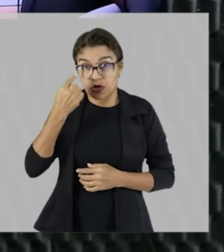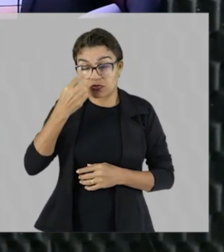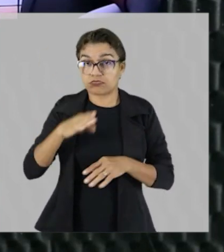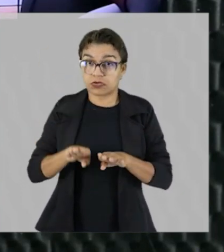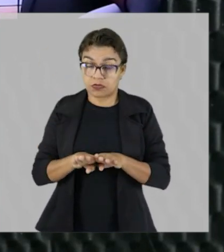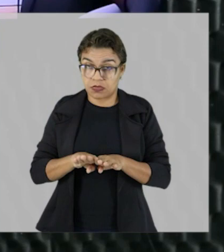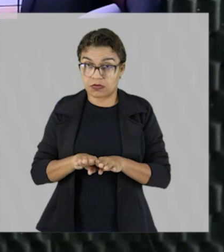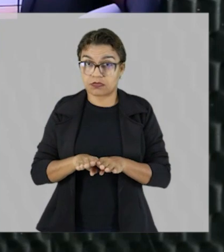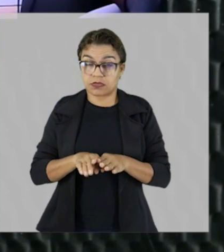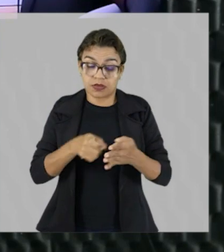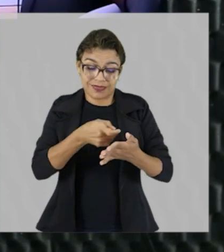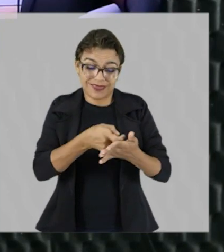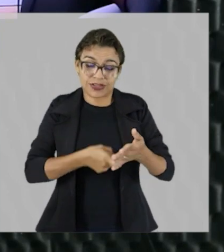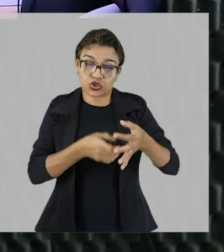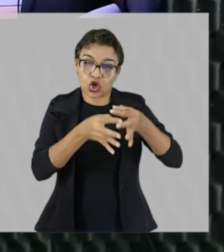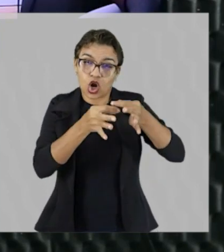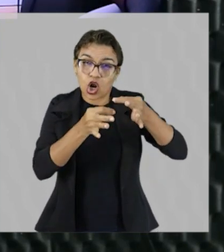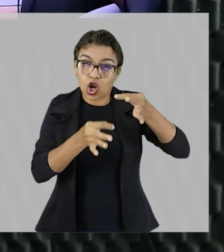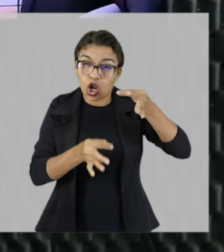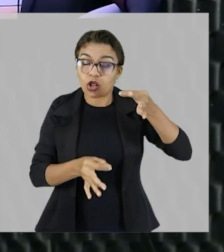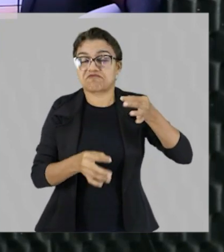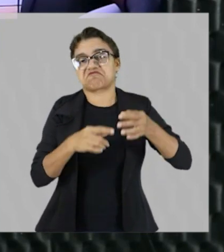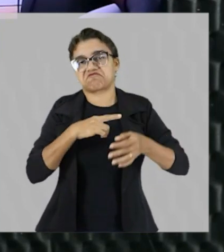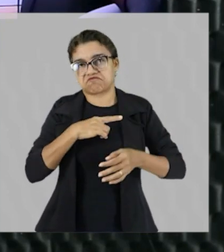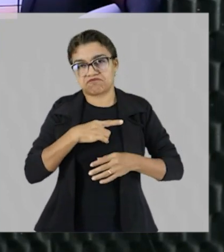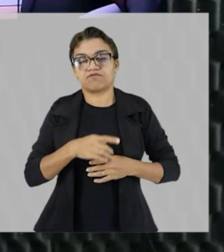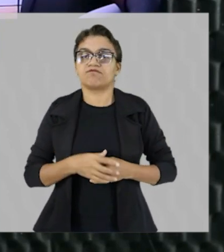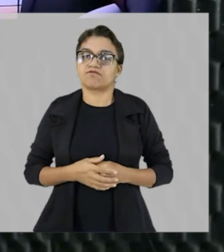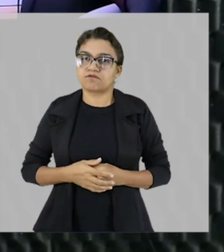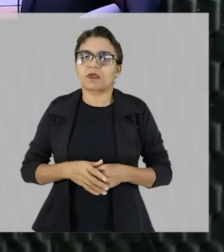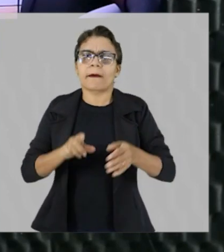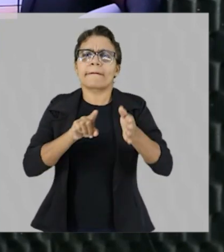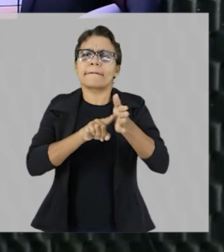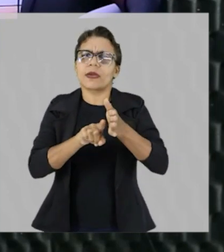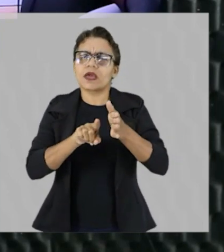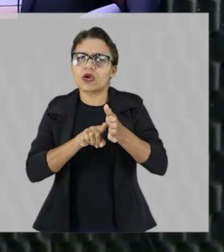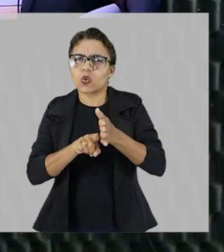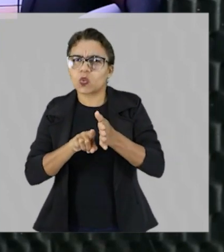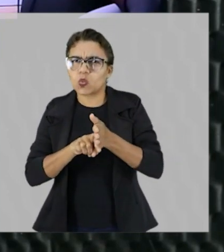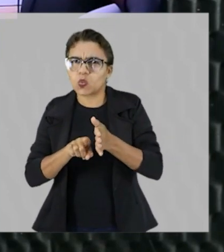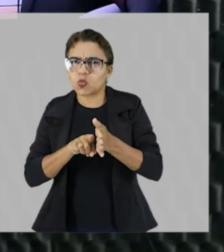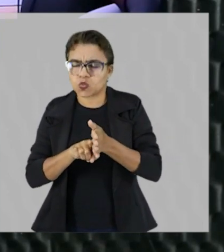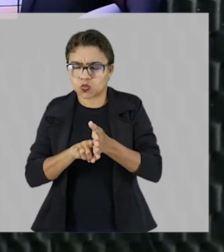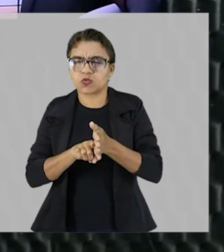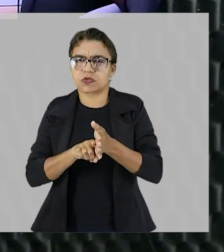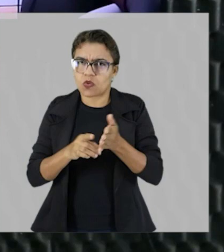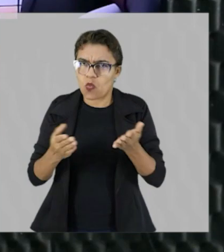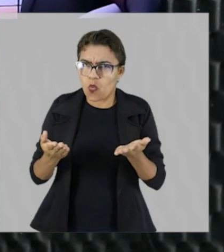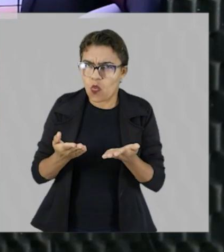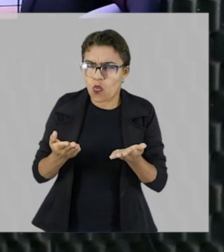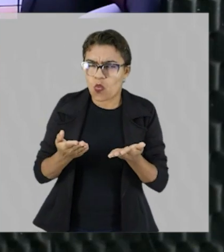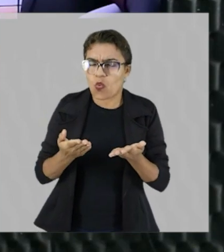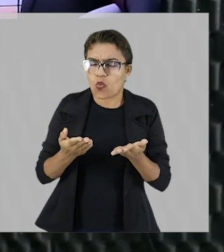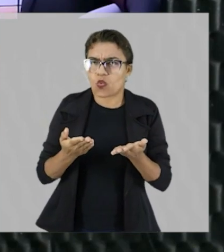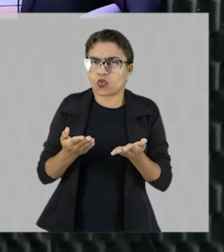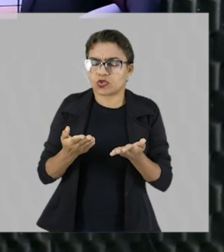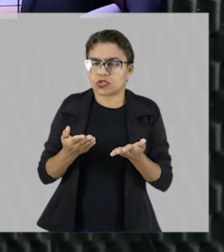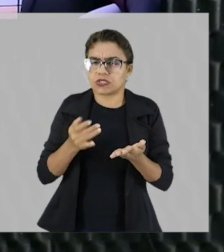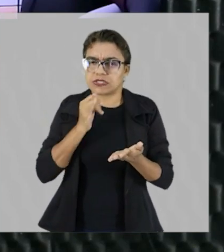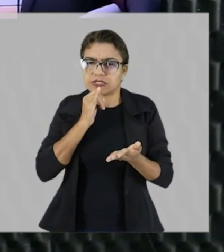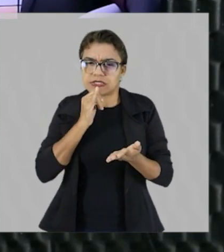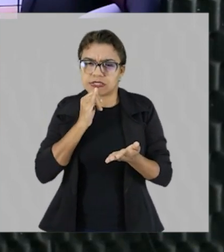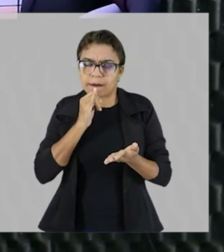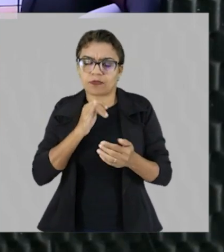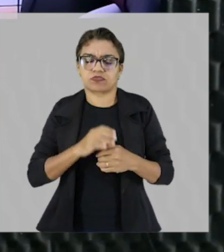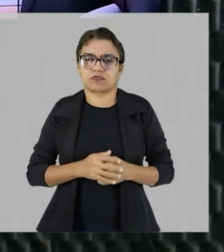Então, são textos muito extensos, com perguntas baseadas nesse texto e que vocês têm um pouco